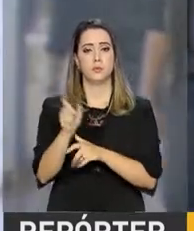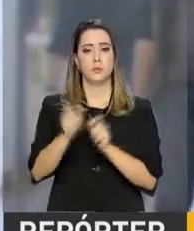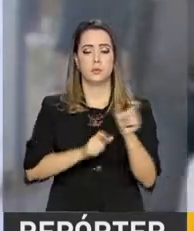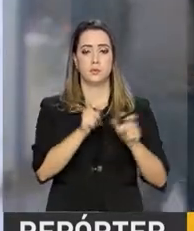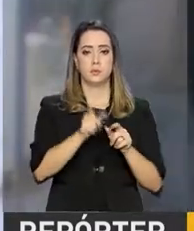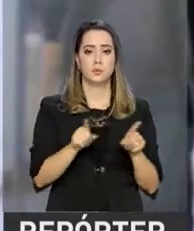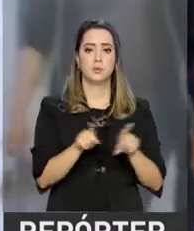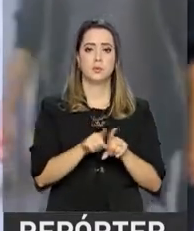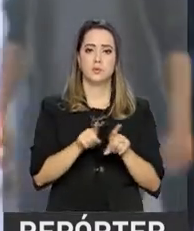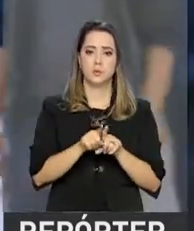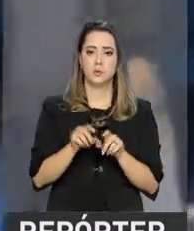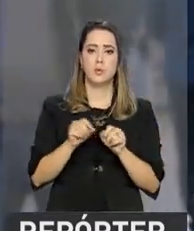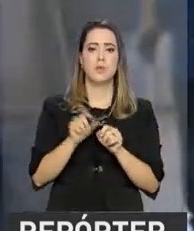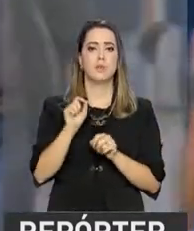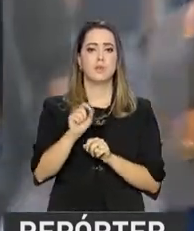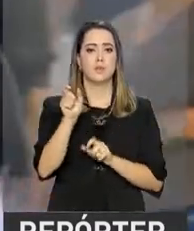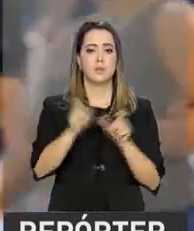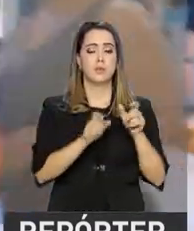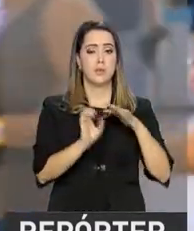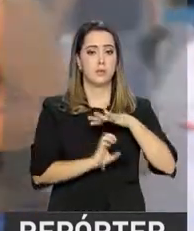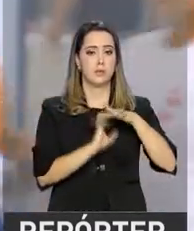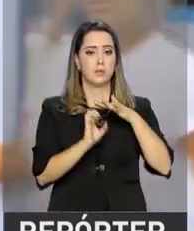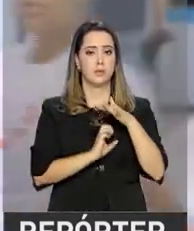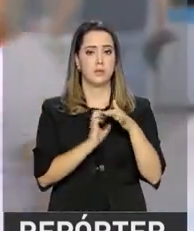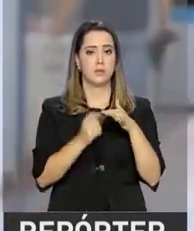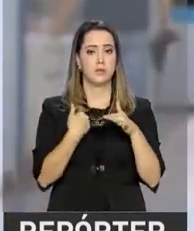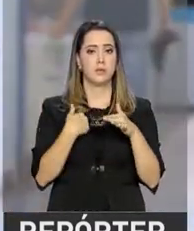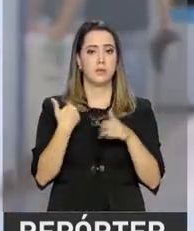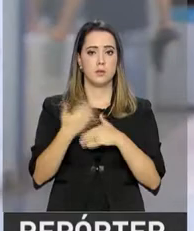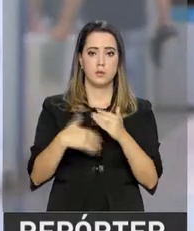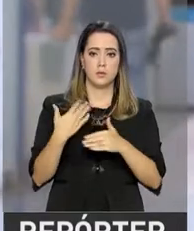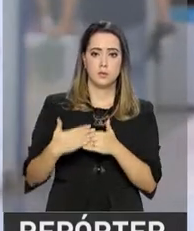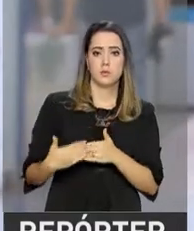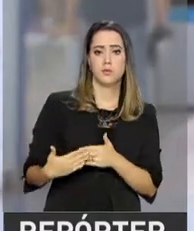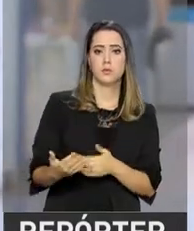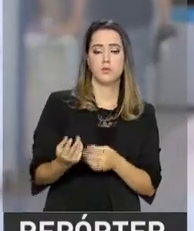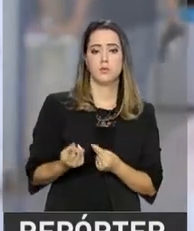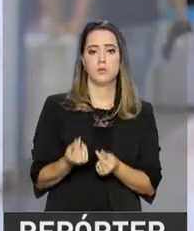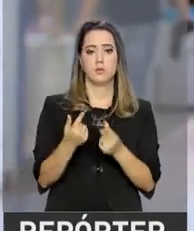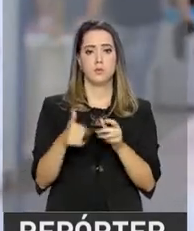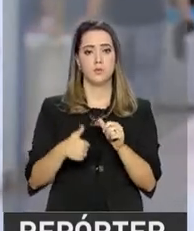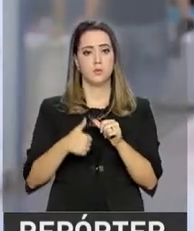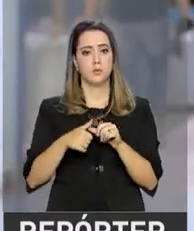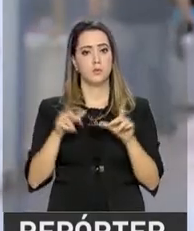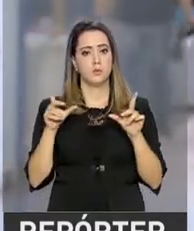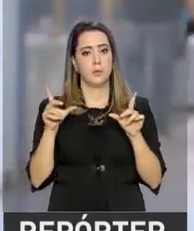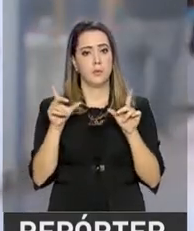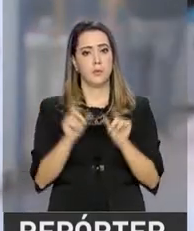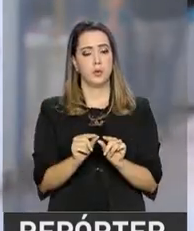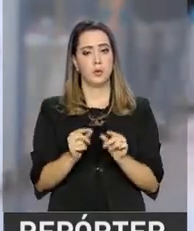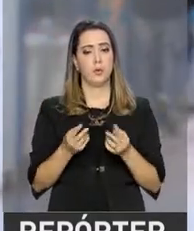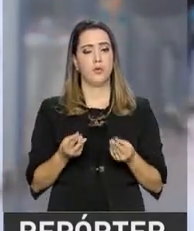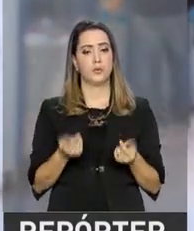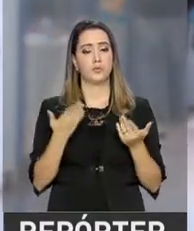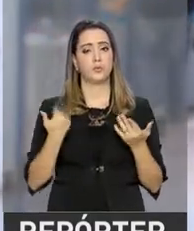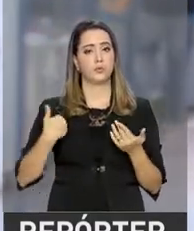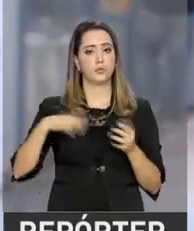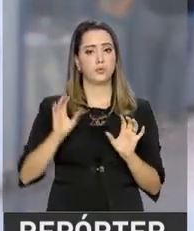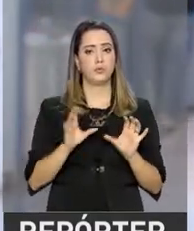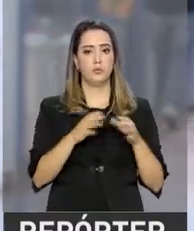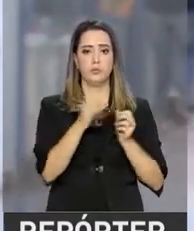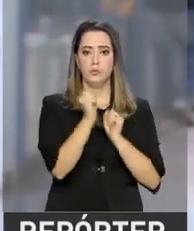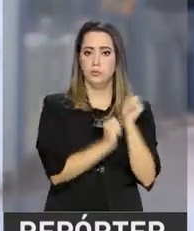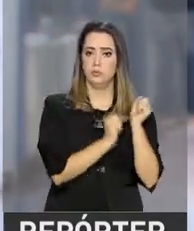e também faz com que o empresário deixe de aplicar o dinheiro no mercado financeiro que fica menos atrativo e invista no setor